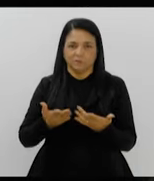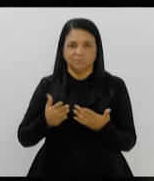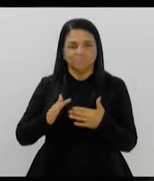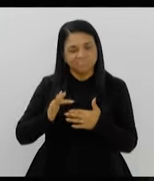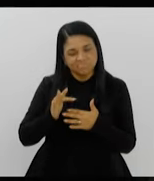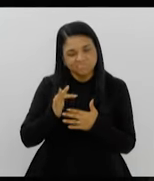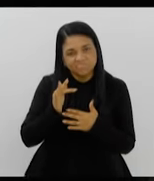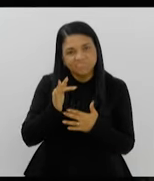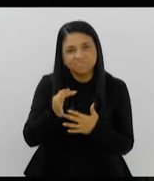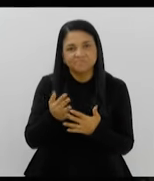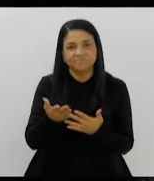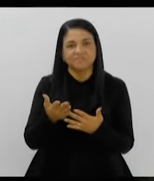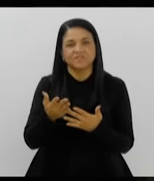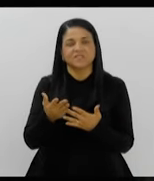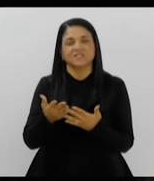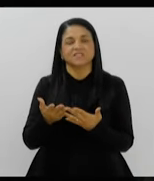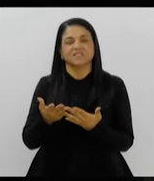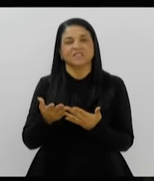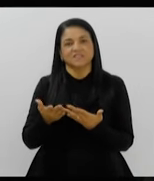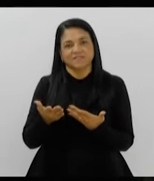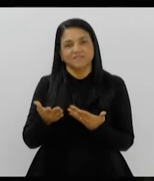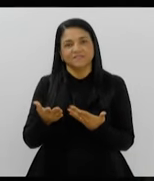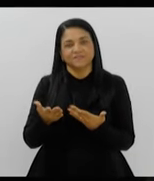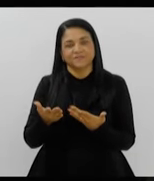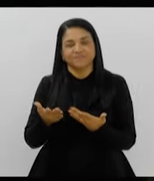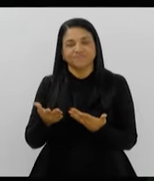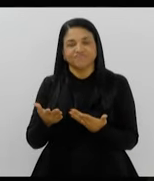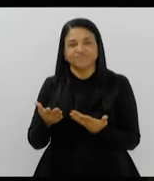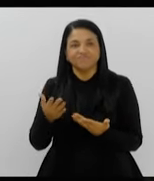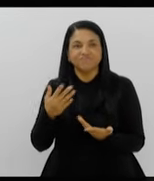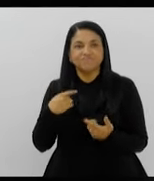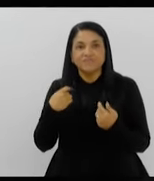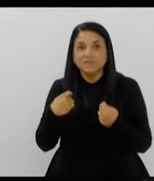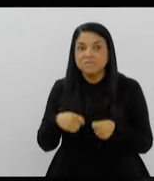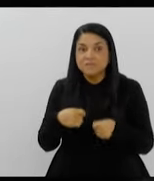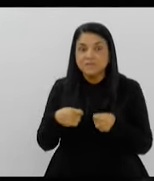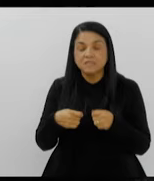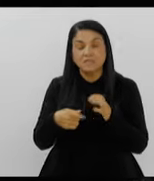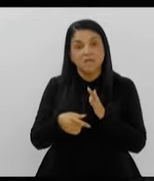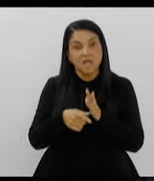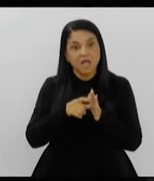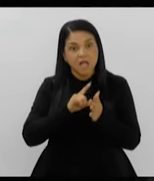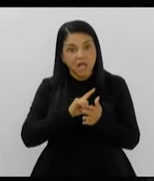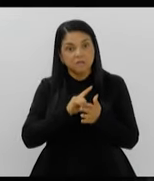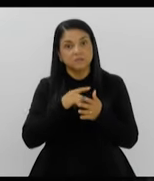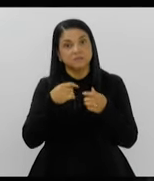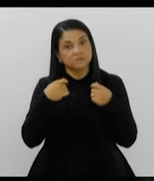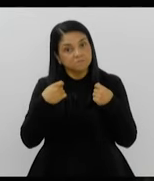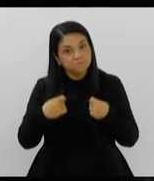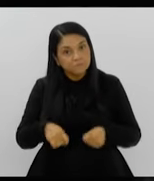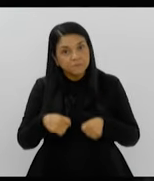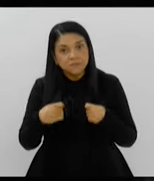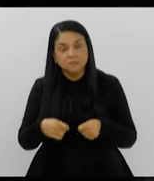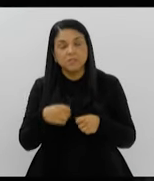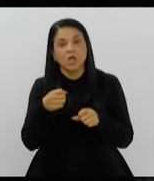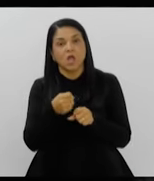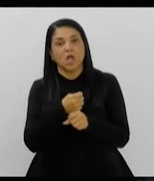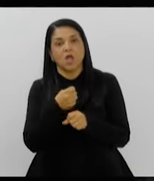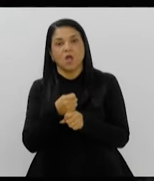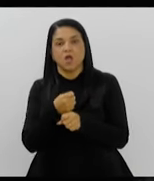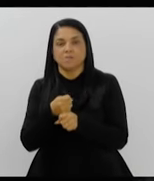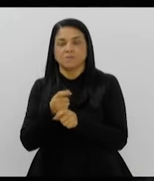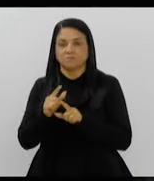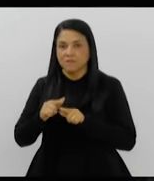aquela questão do embarrigar, não é, a solução daquilo que se faz necessário